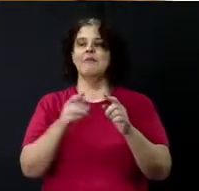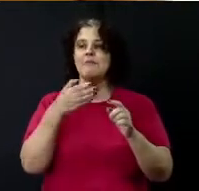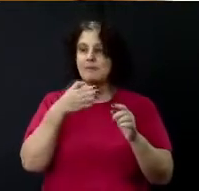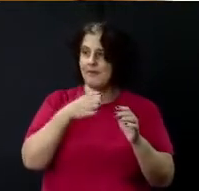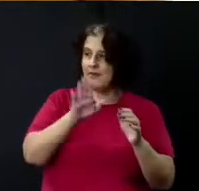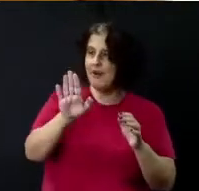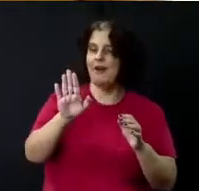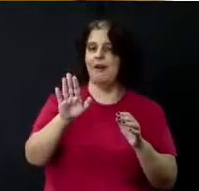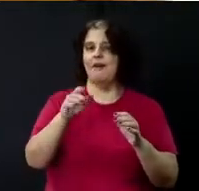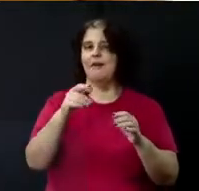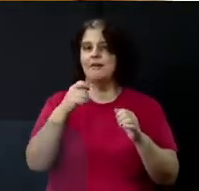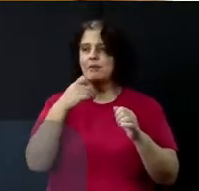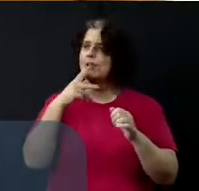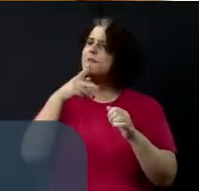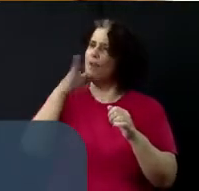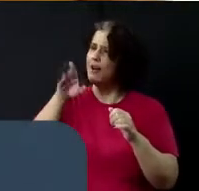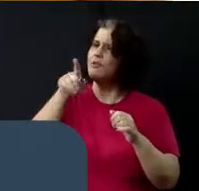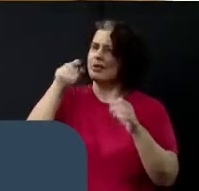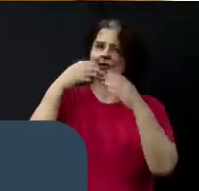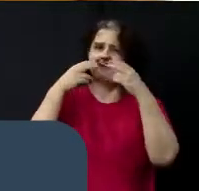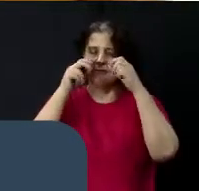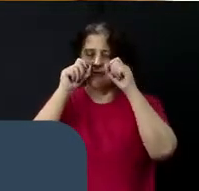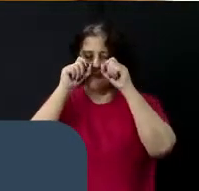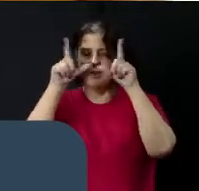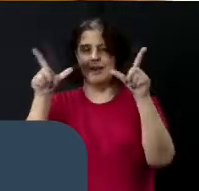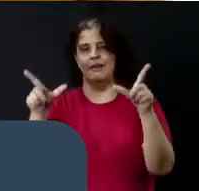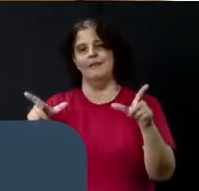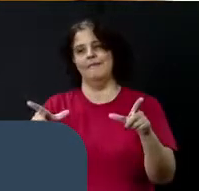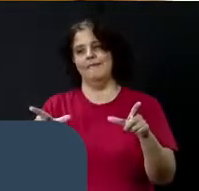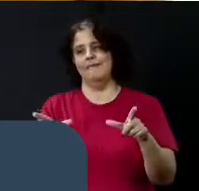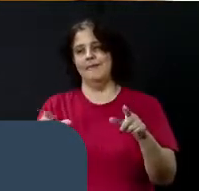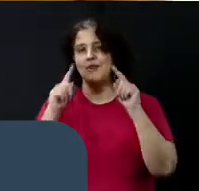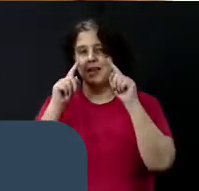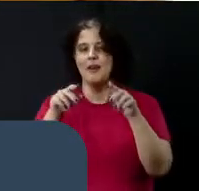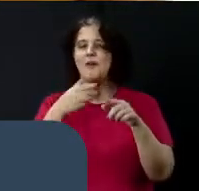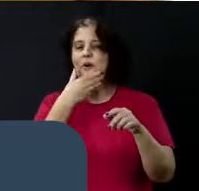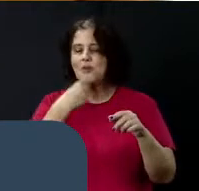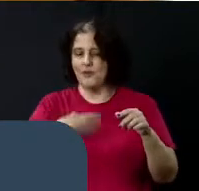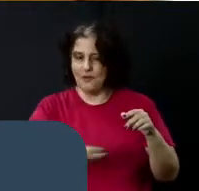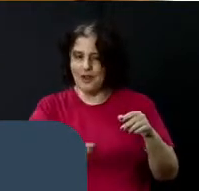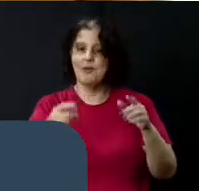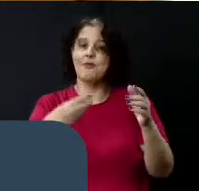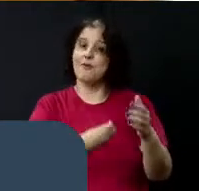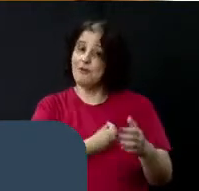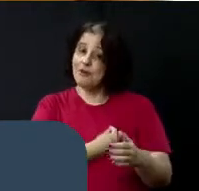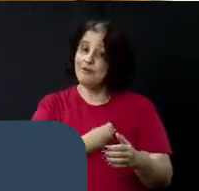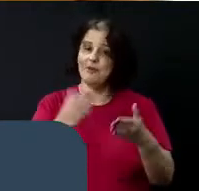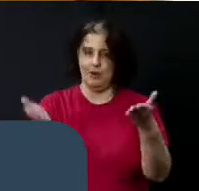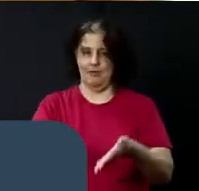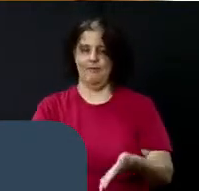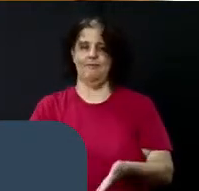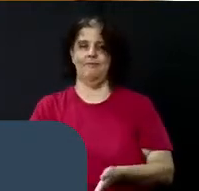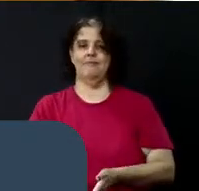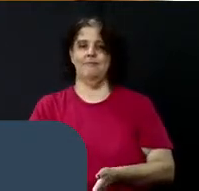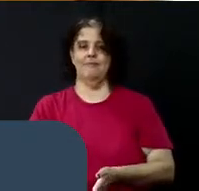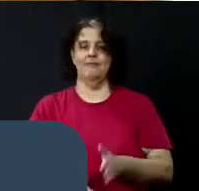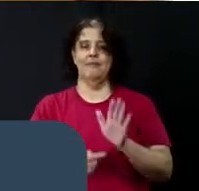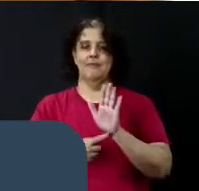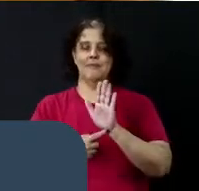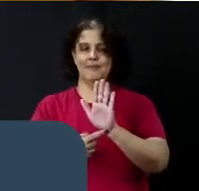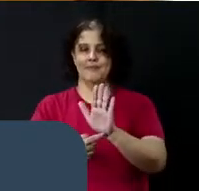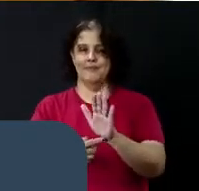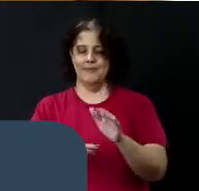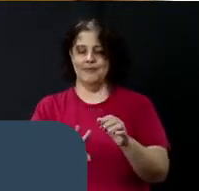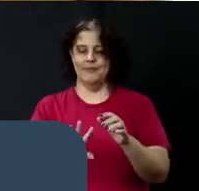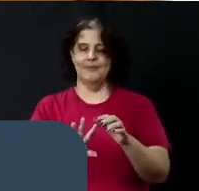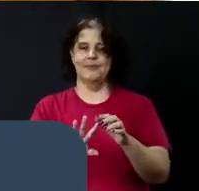vai e você verá, teu filho vive. Então, uma outra demonstração, uma outra